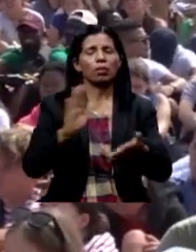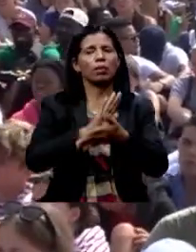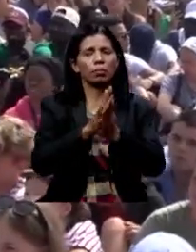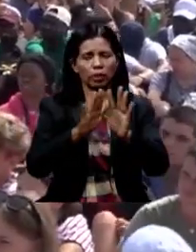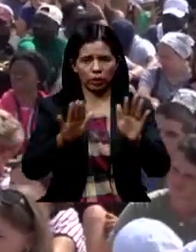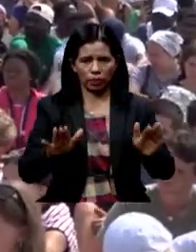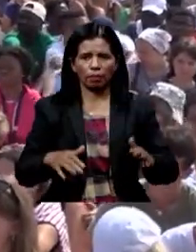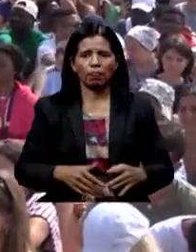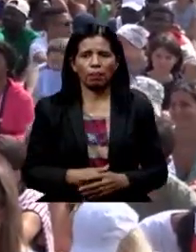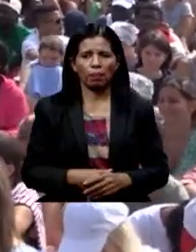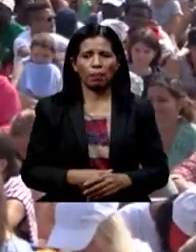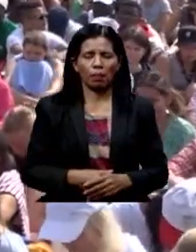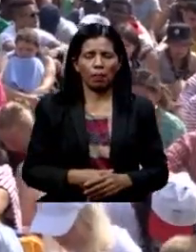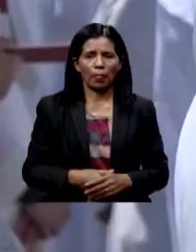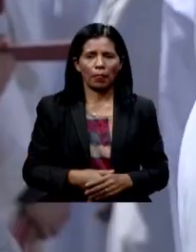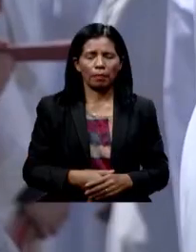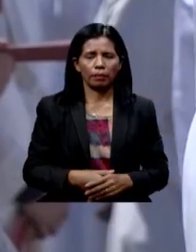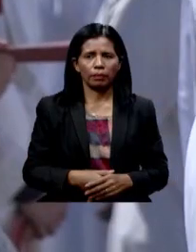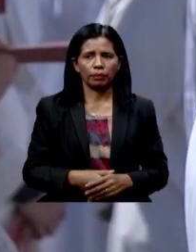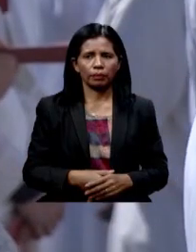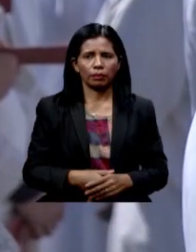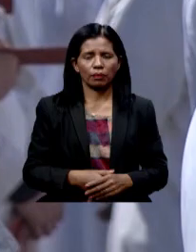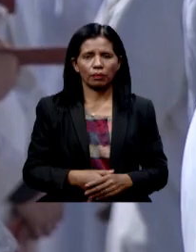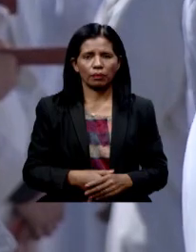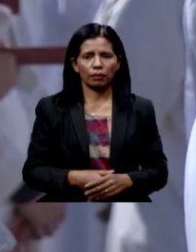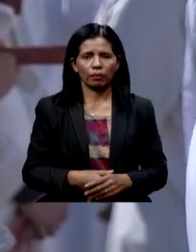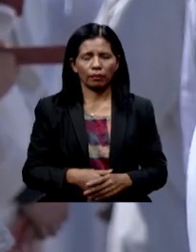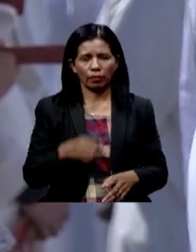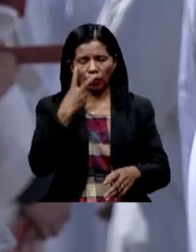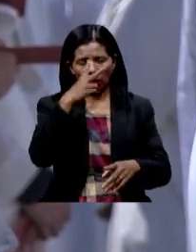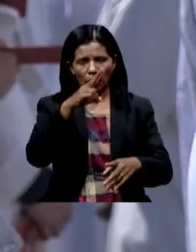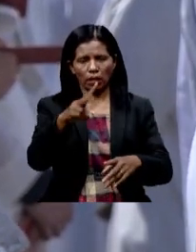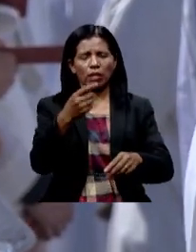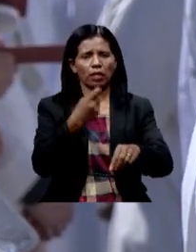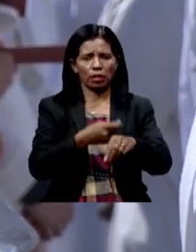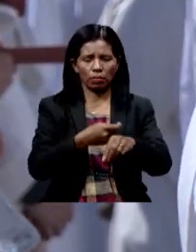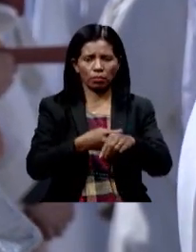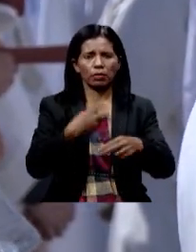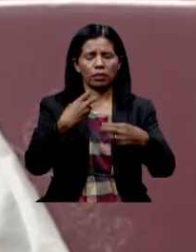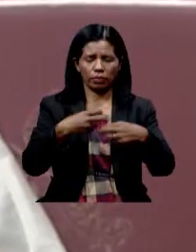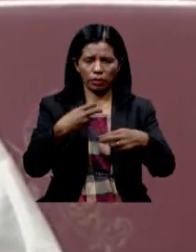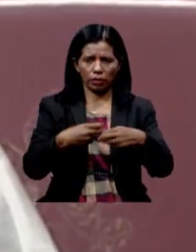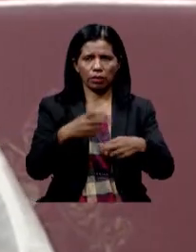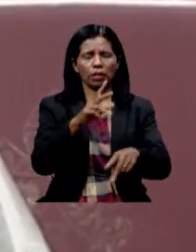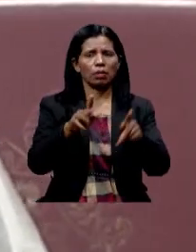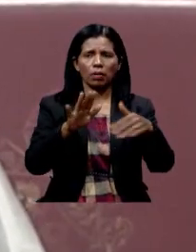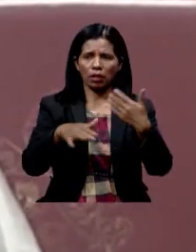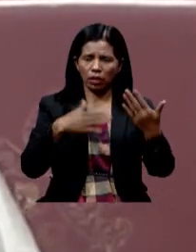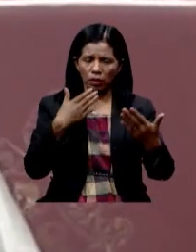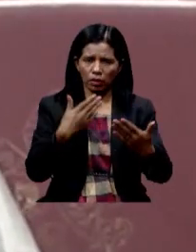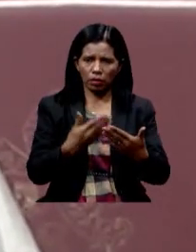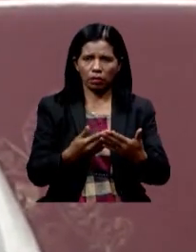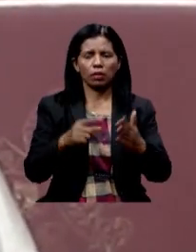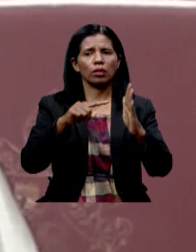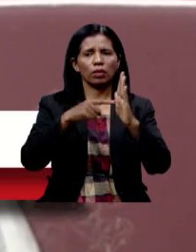diz: vivemos momentos terrivelmente difíceis. A humanidade está